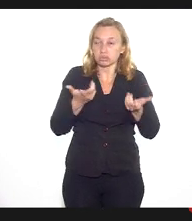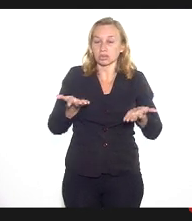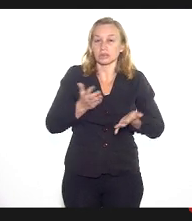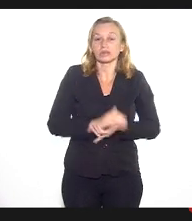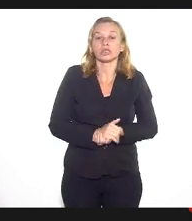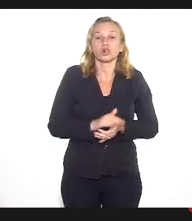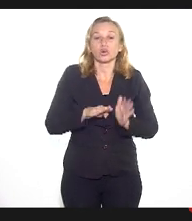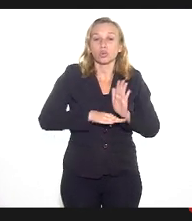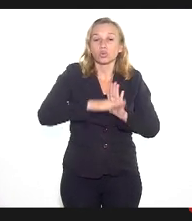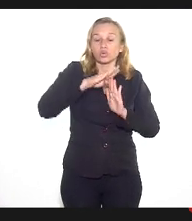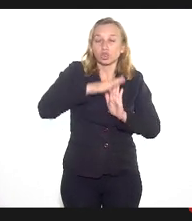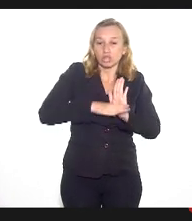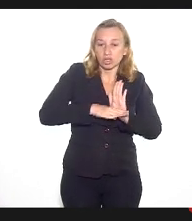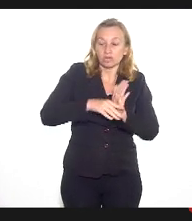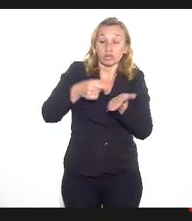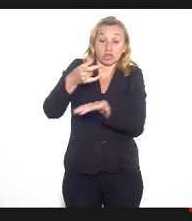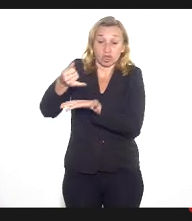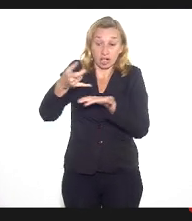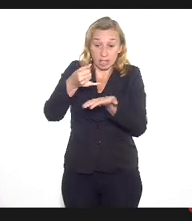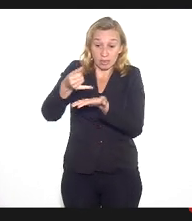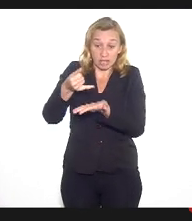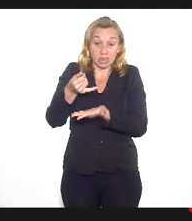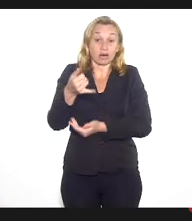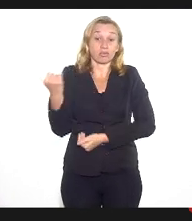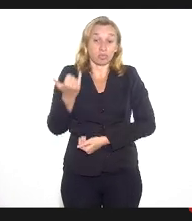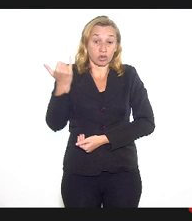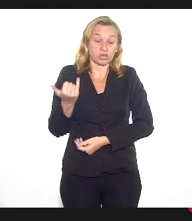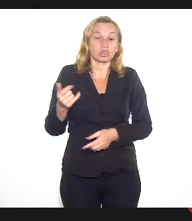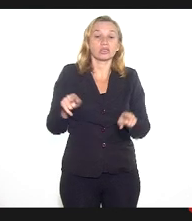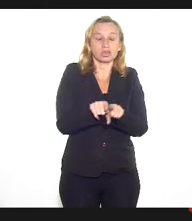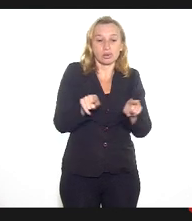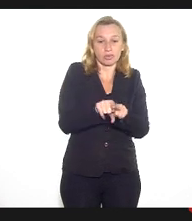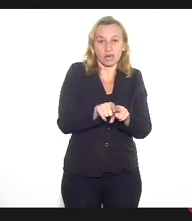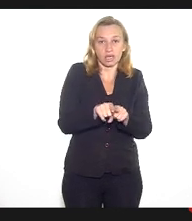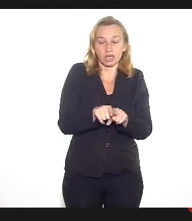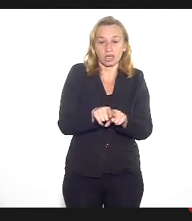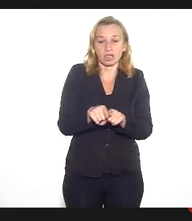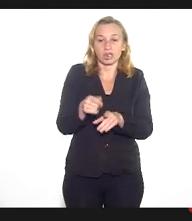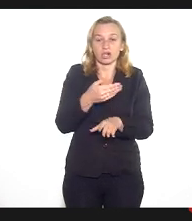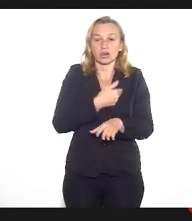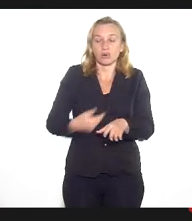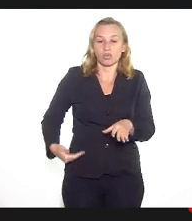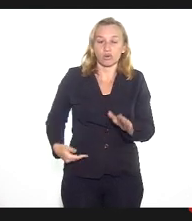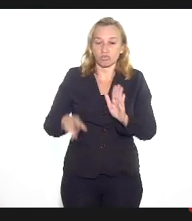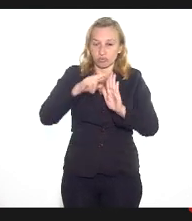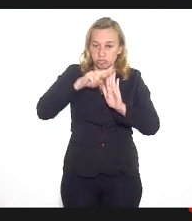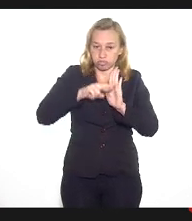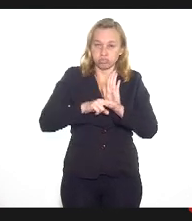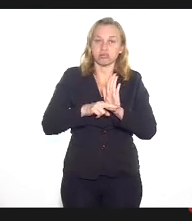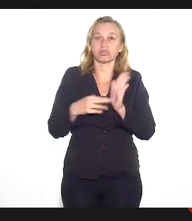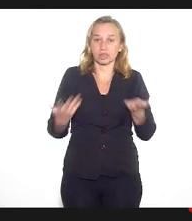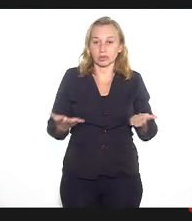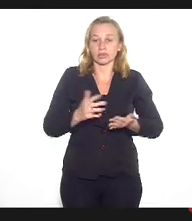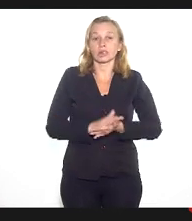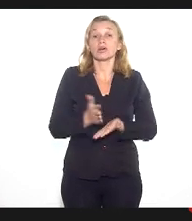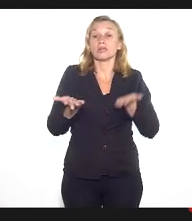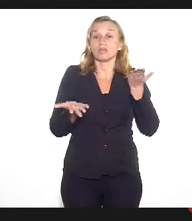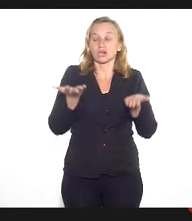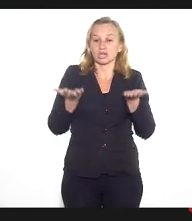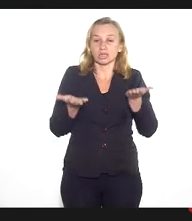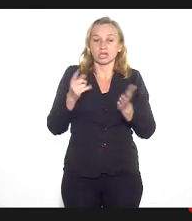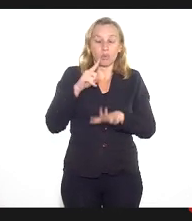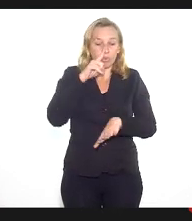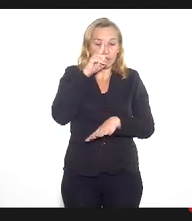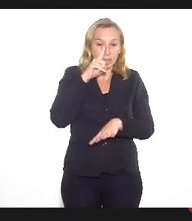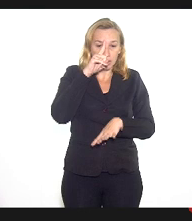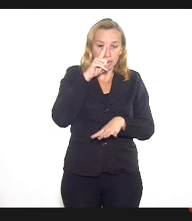o nível de capital necessário e os termos que são oferecidos pelo governo. Assim, para balancear o risco